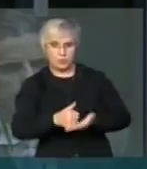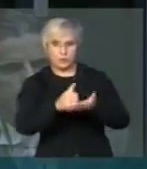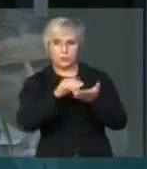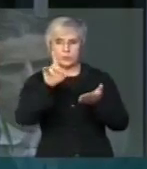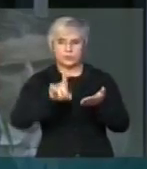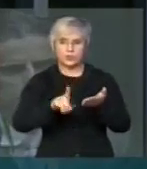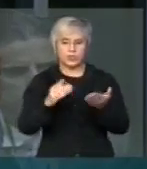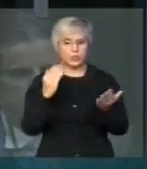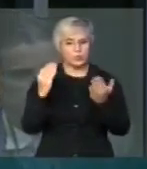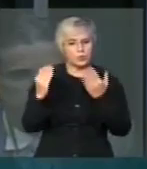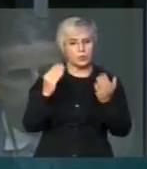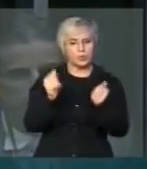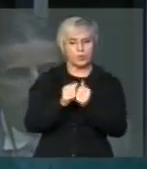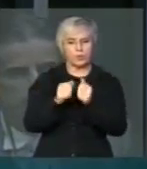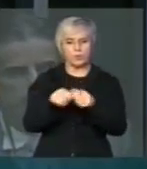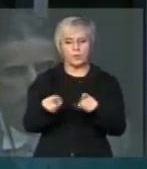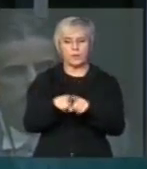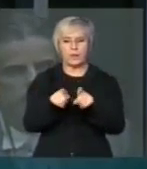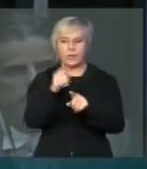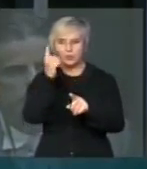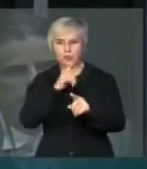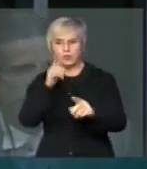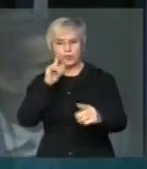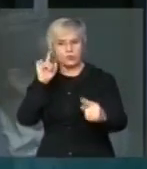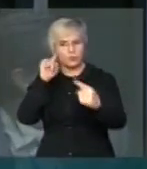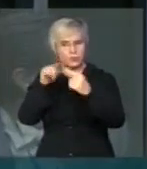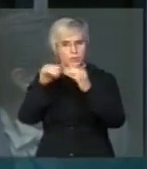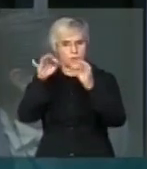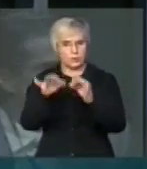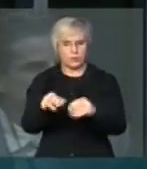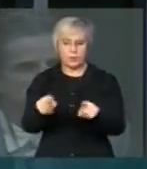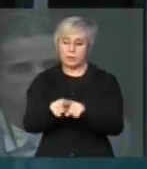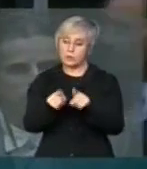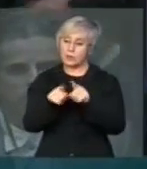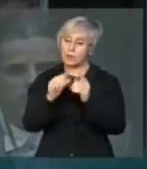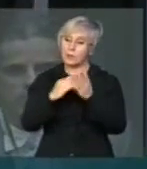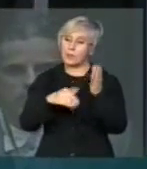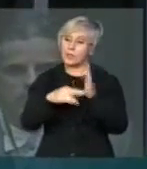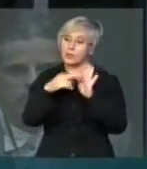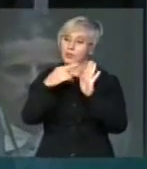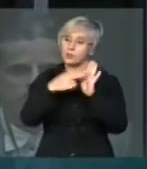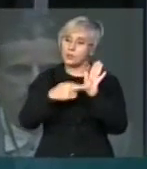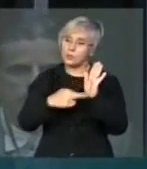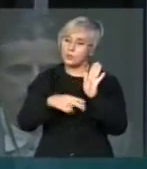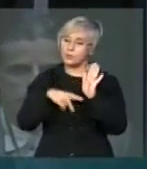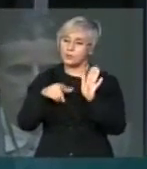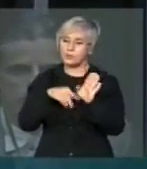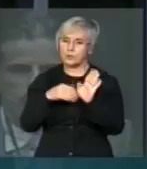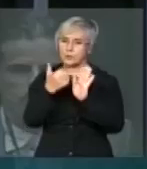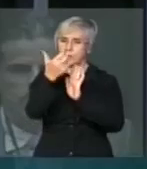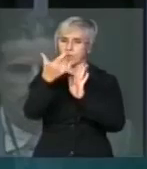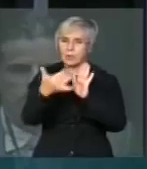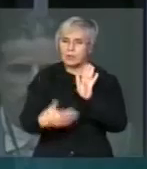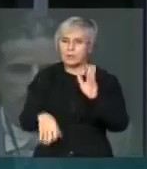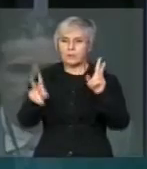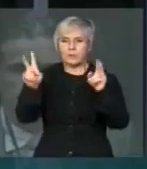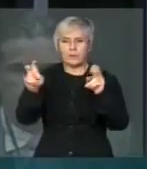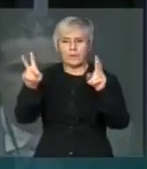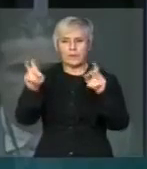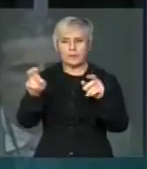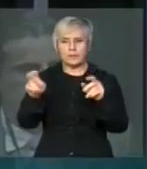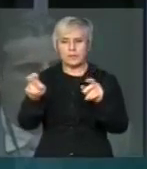é proporcional ao fim a ser alcançado. Ademais, as novas regras destinam-se a disciplinar a matéria de forma a não